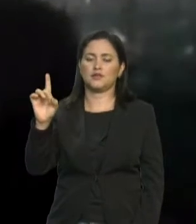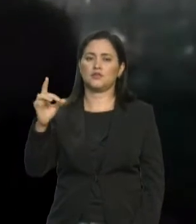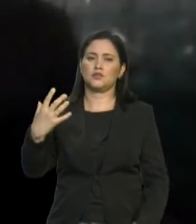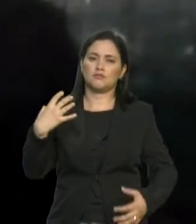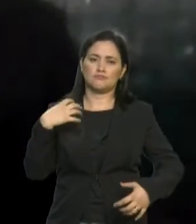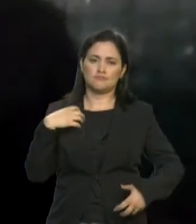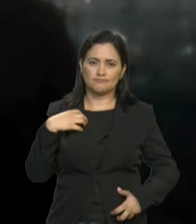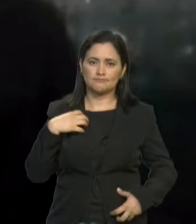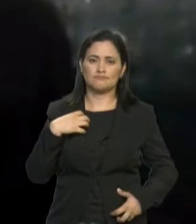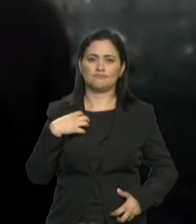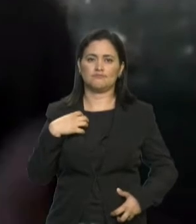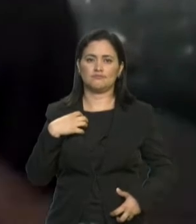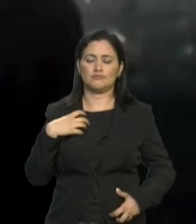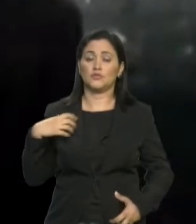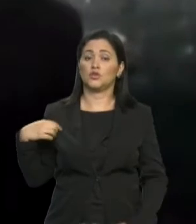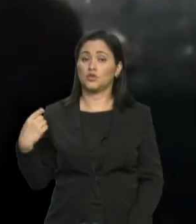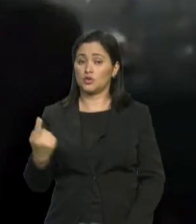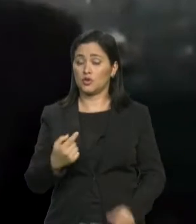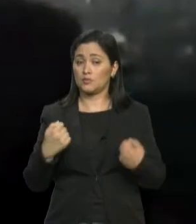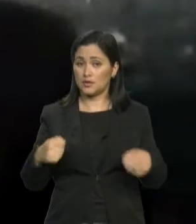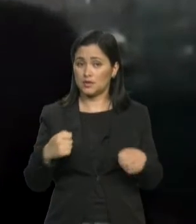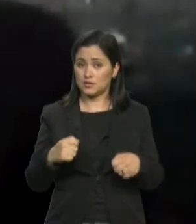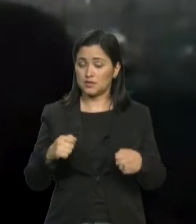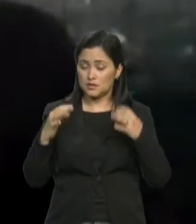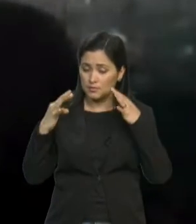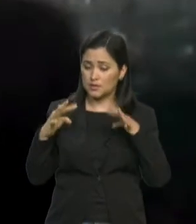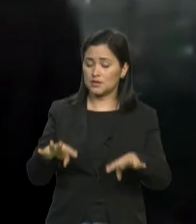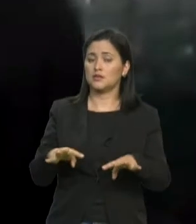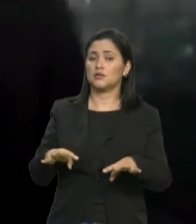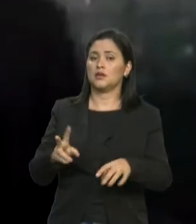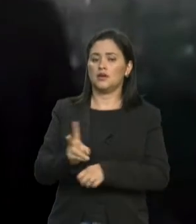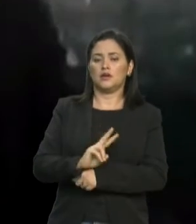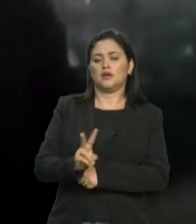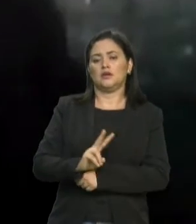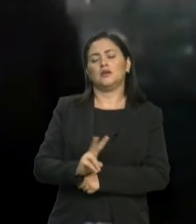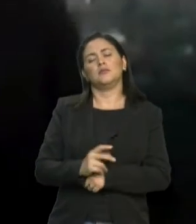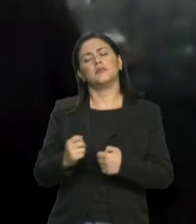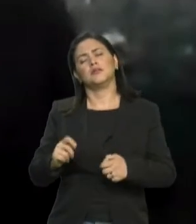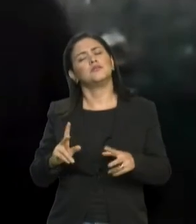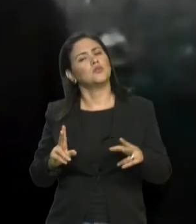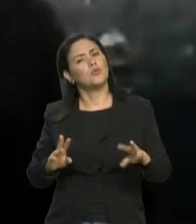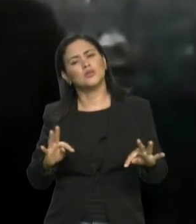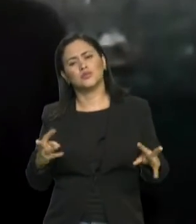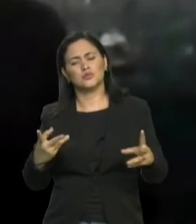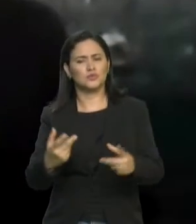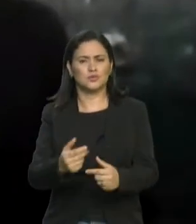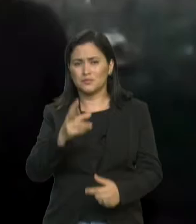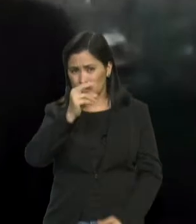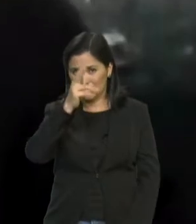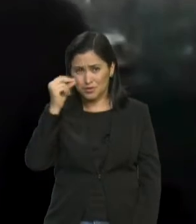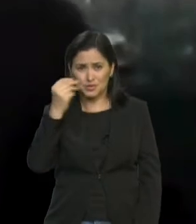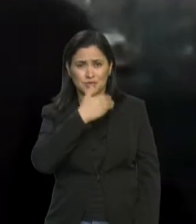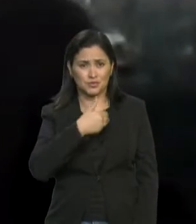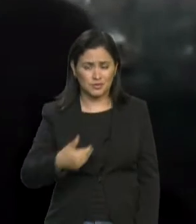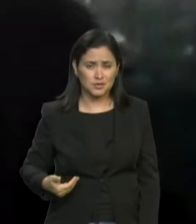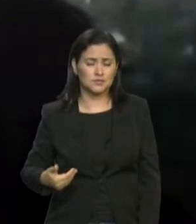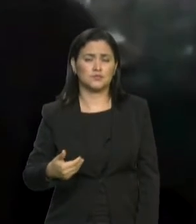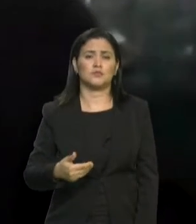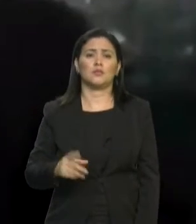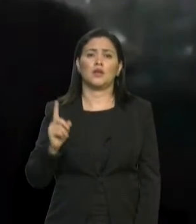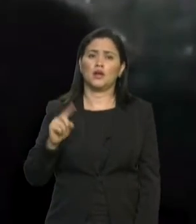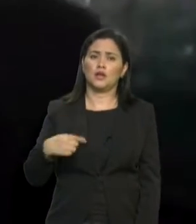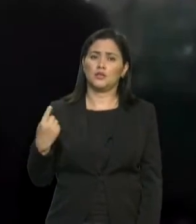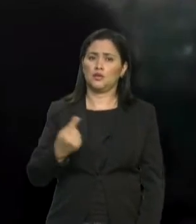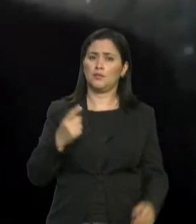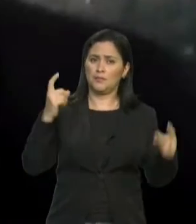atenção que a fiscalização tem que ser para todos, tanto para a Prefeitura como para o governo do Estado. E essa é a nossa preocupação com